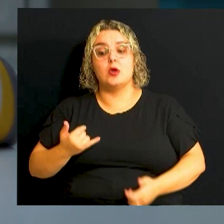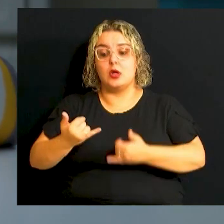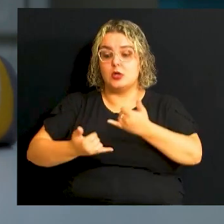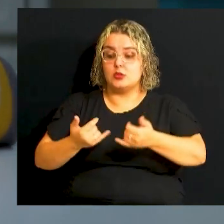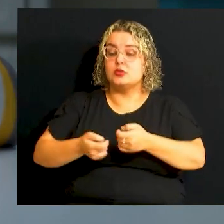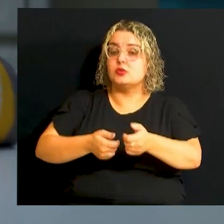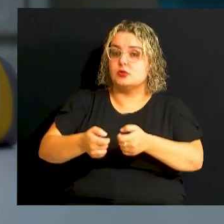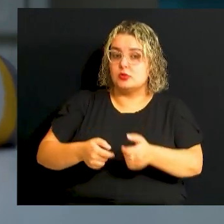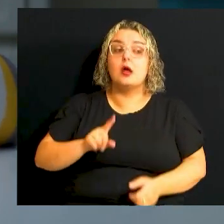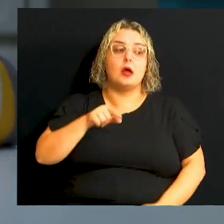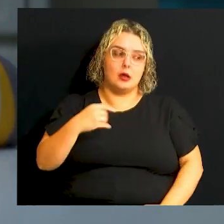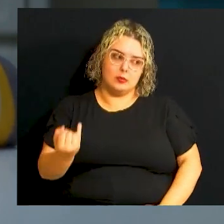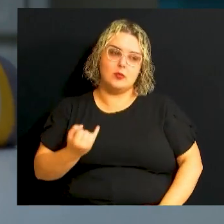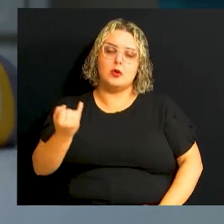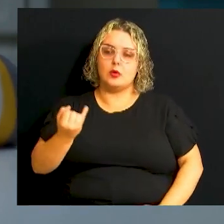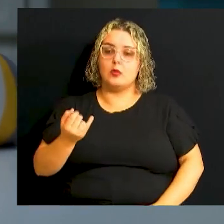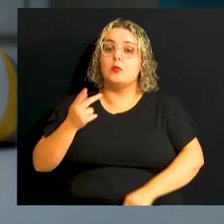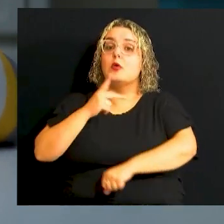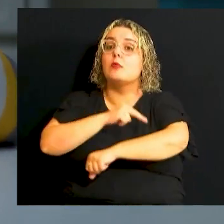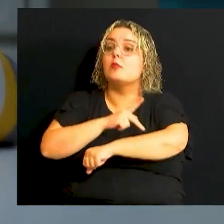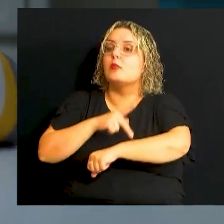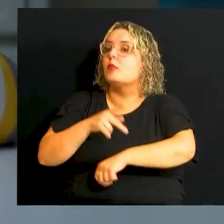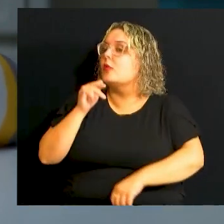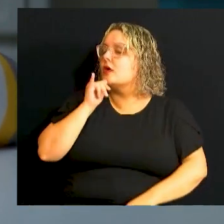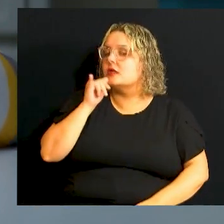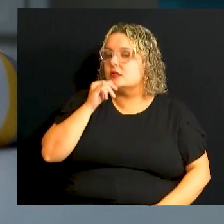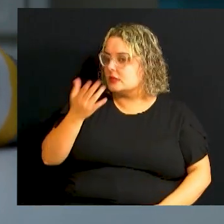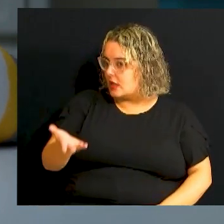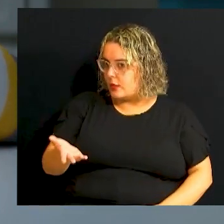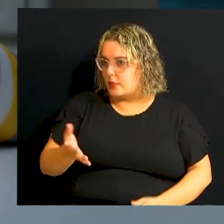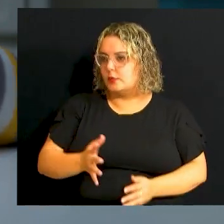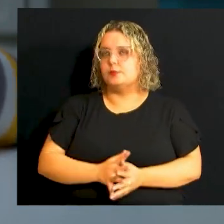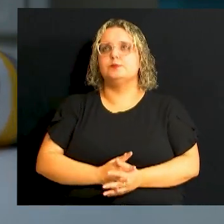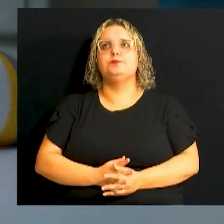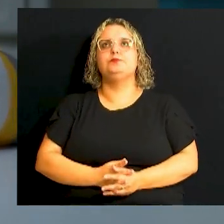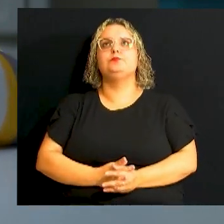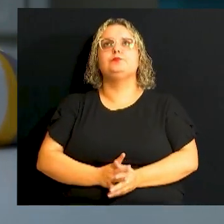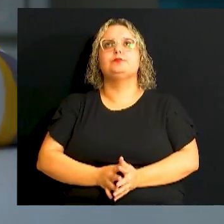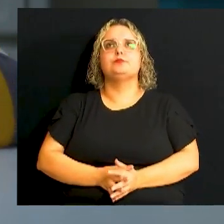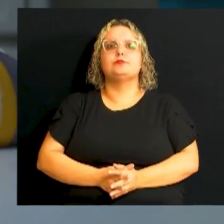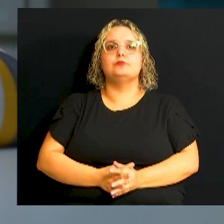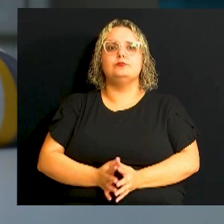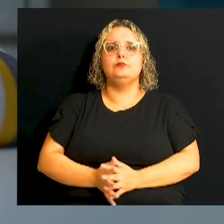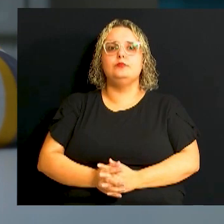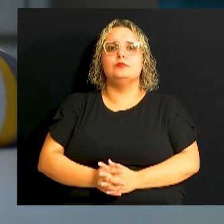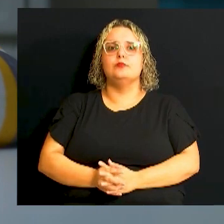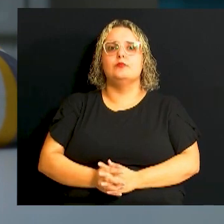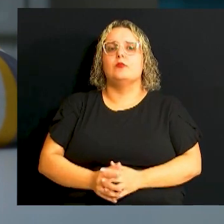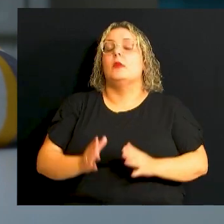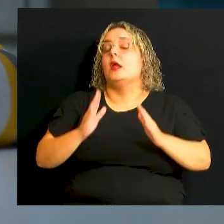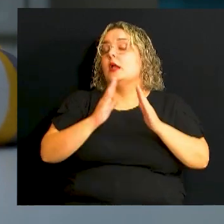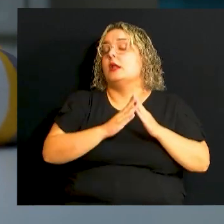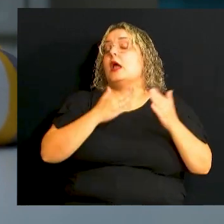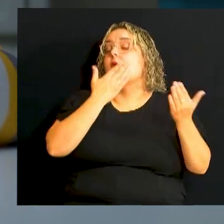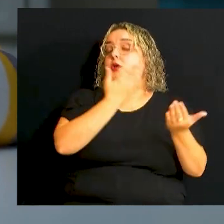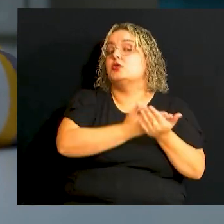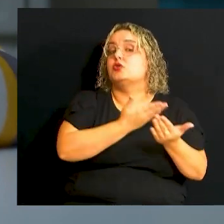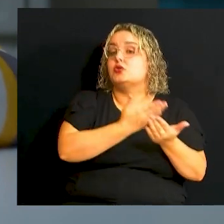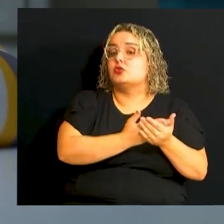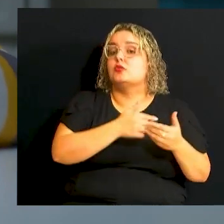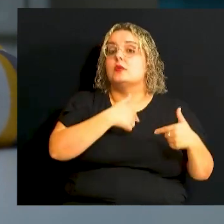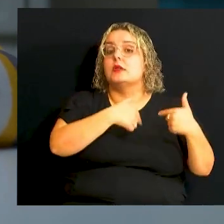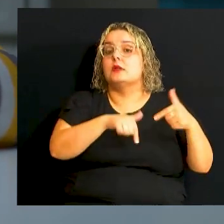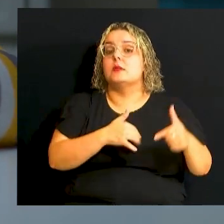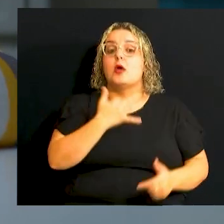esses jogos como uma ferramenta pedagógica. Um exemplo, tá? Lá na escola, a